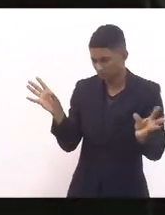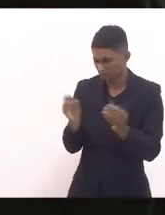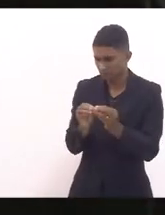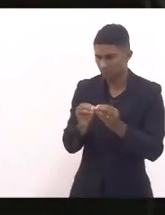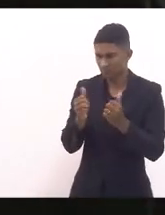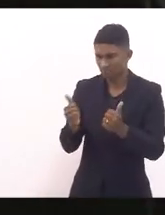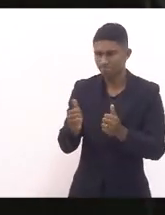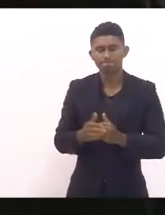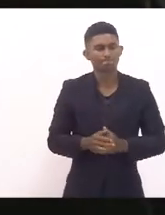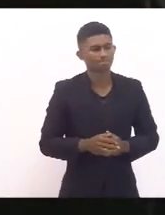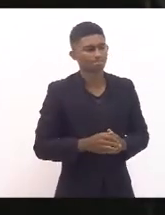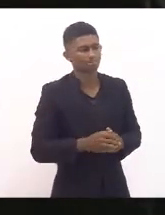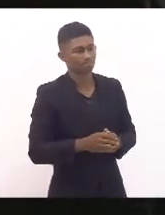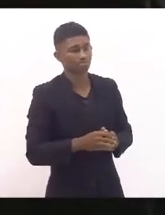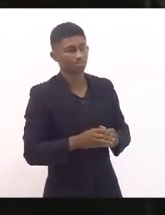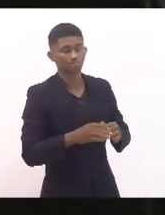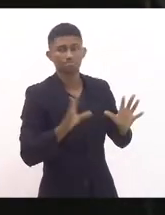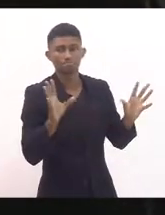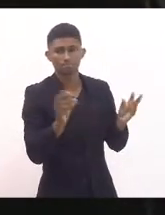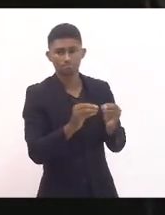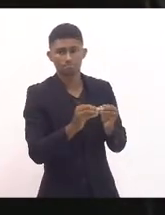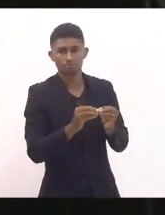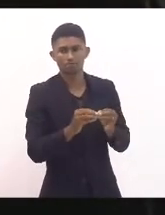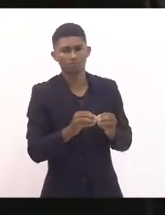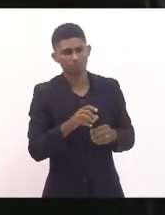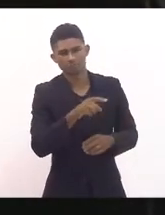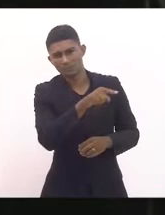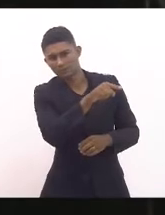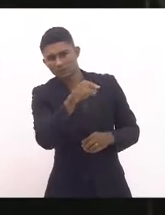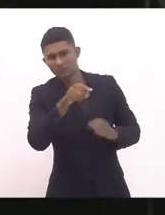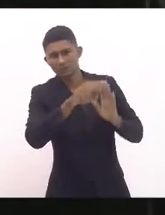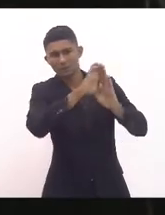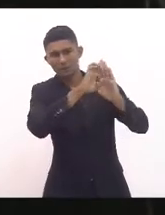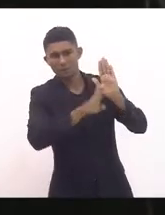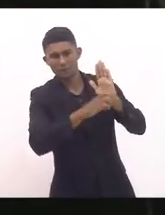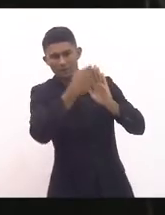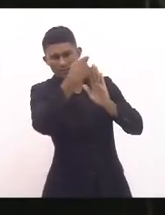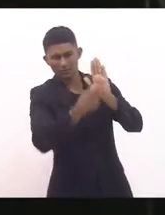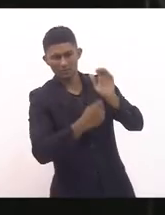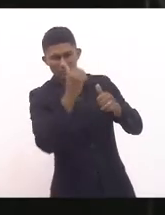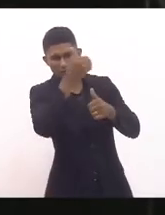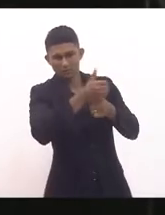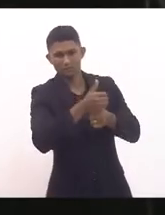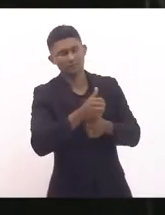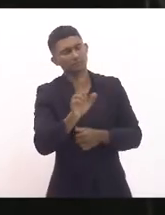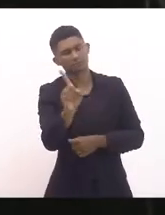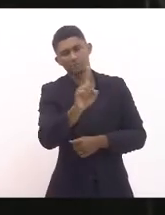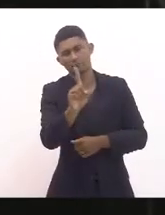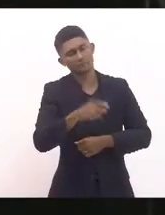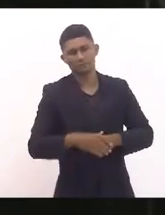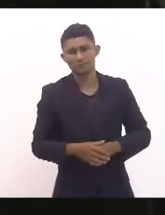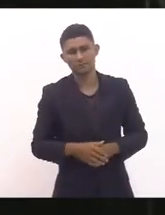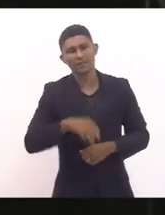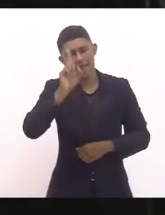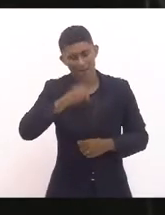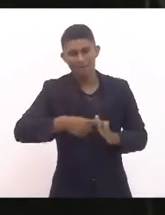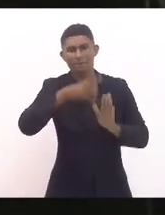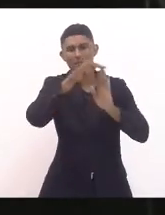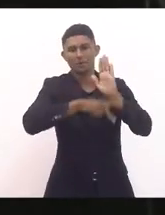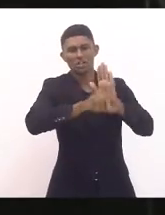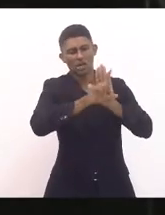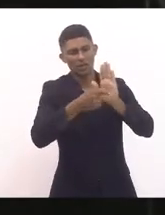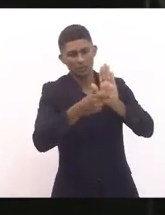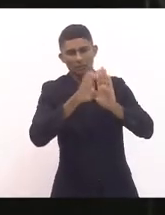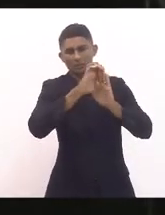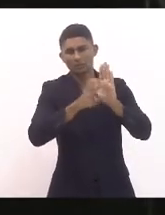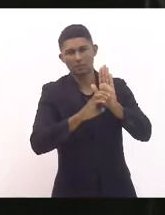deputado Luiz Paulo, por gentileza. Eles não fizeram emenda substitutiva, não. Fizeram emenda ao projeto.